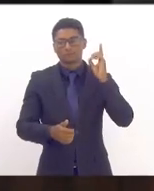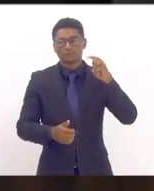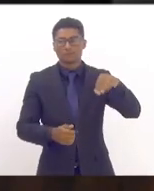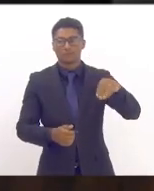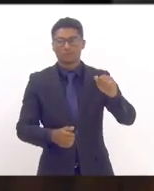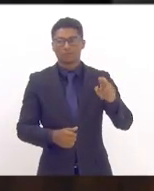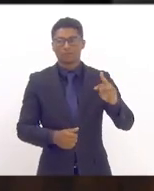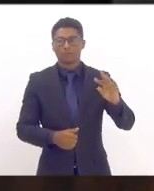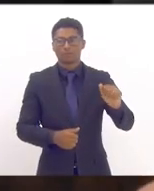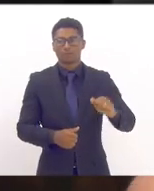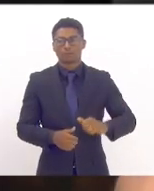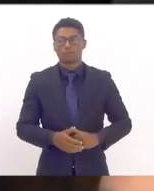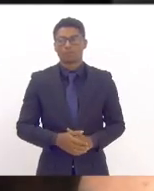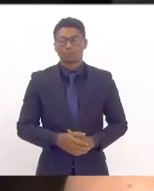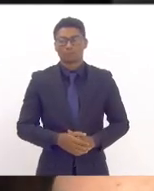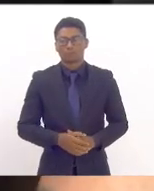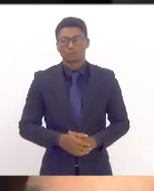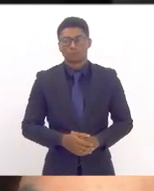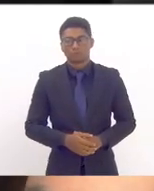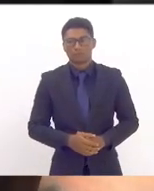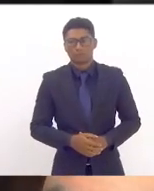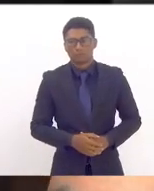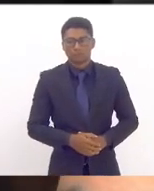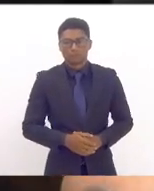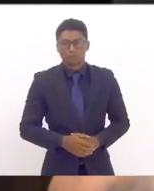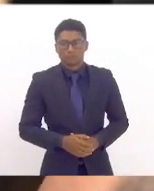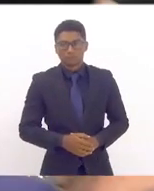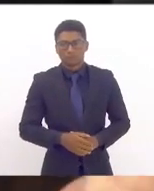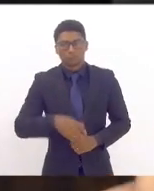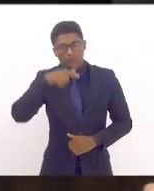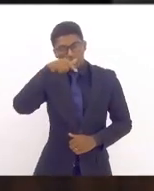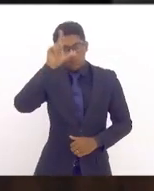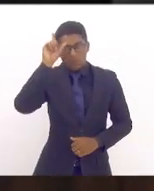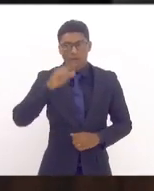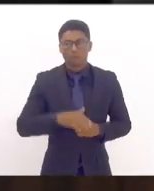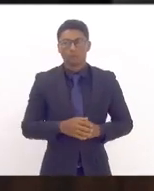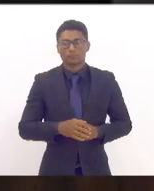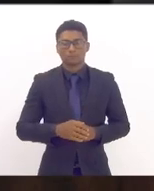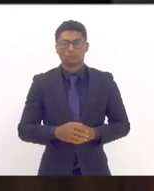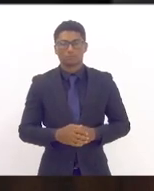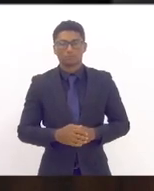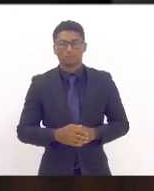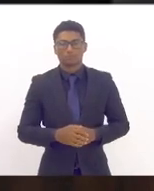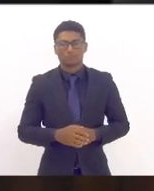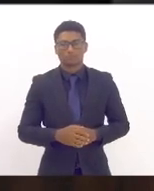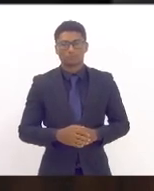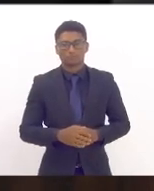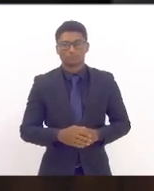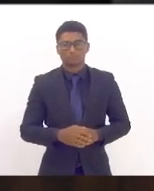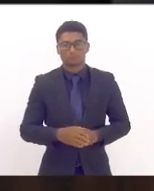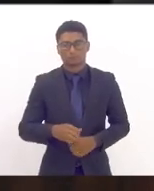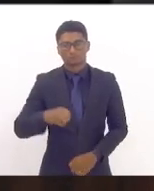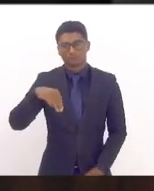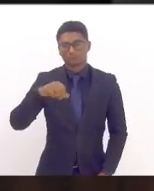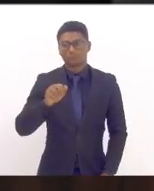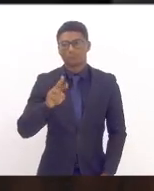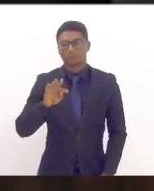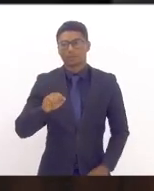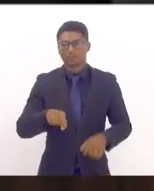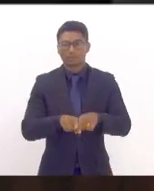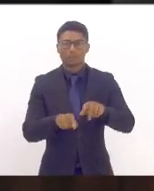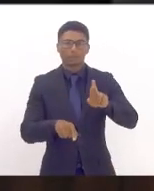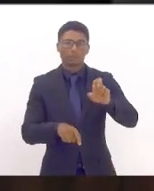do PSB Eu já falei Deputado Luiz Paulo contrário deputada Marta Rocha e Renan Pereira